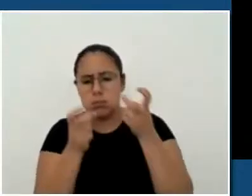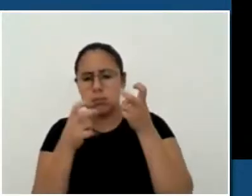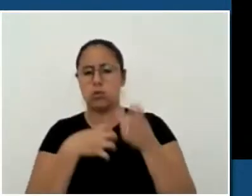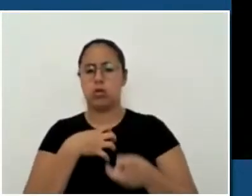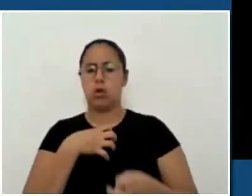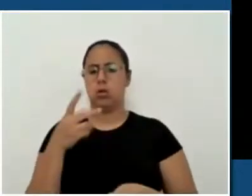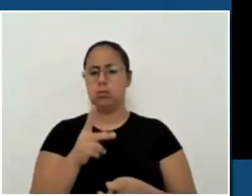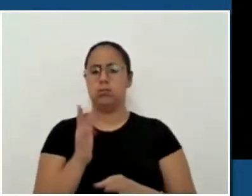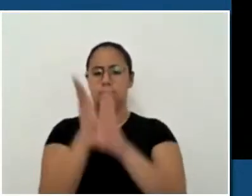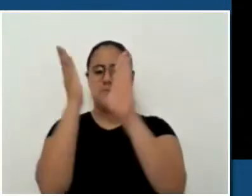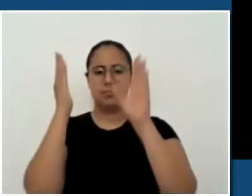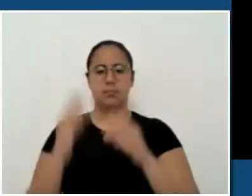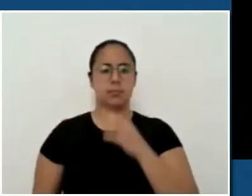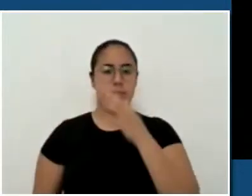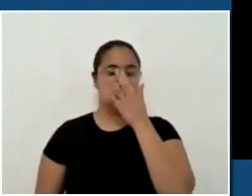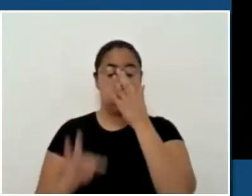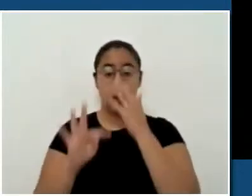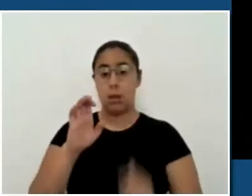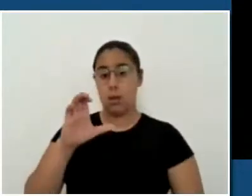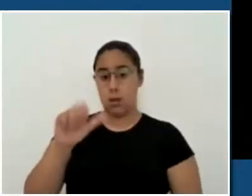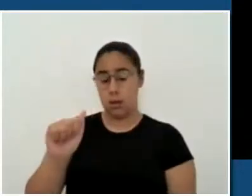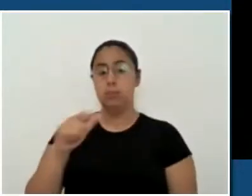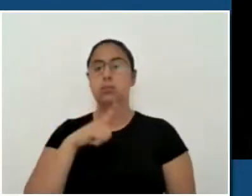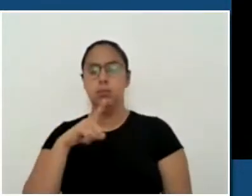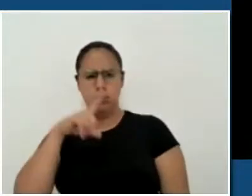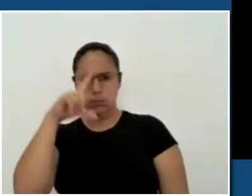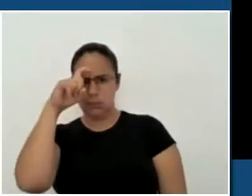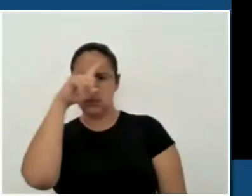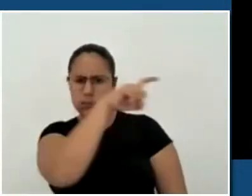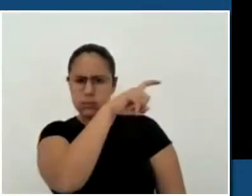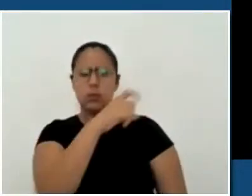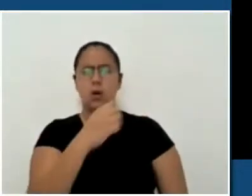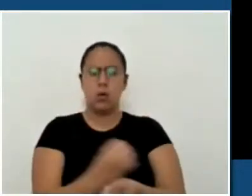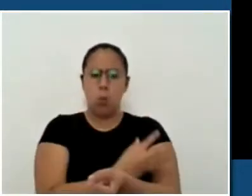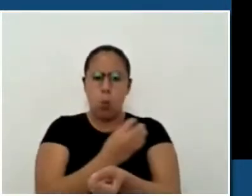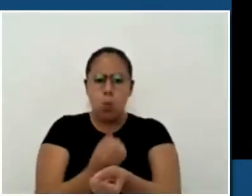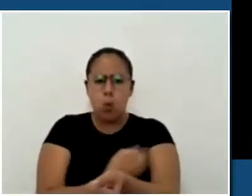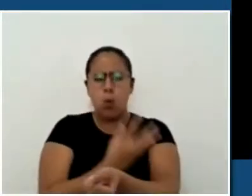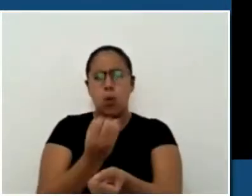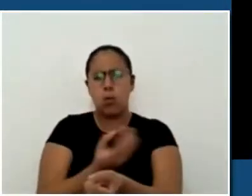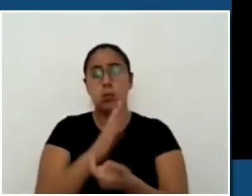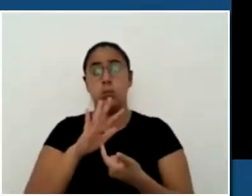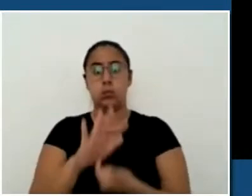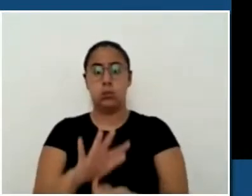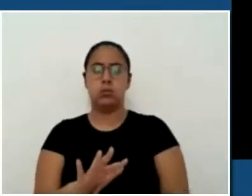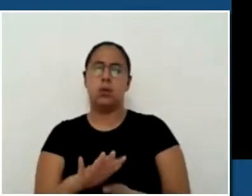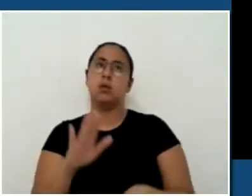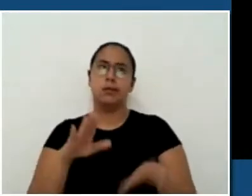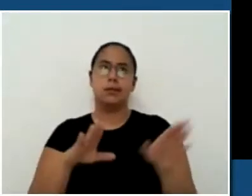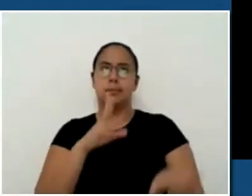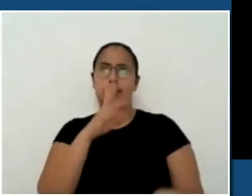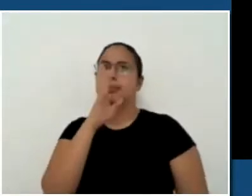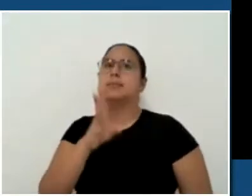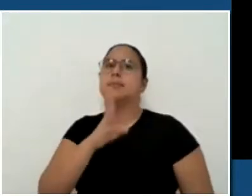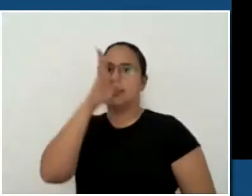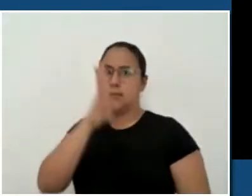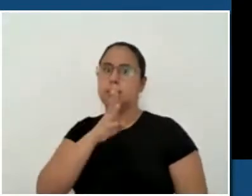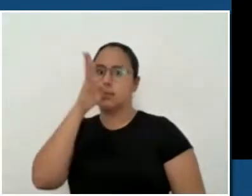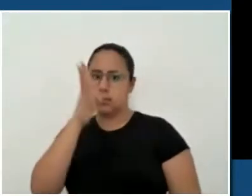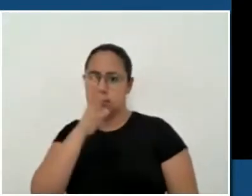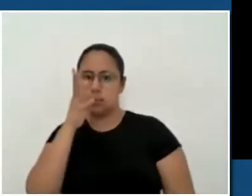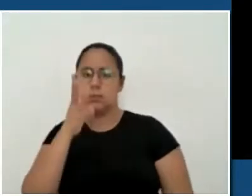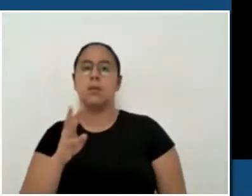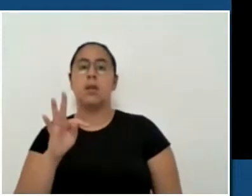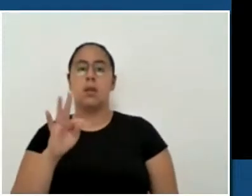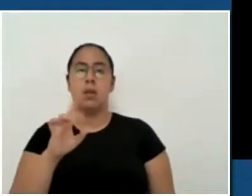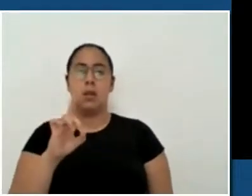O TEA tem mais dificuldade para mostrar as emoções, às vezes quando mostra é de maneira exagerada. E o TDAH expressa muito